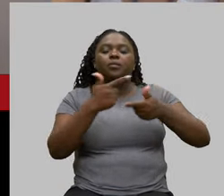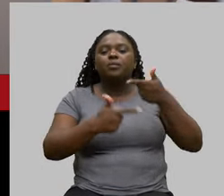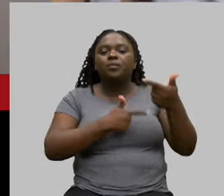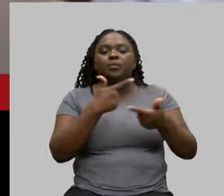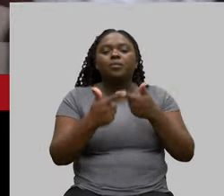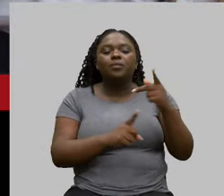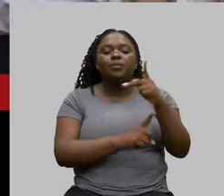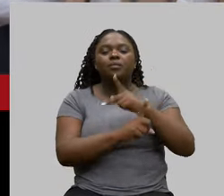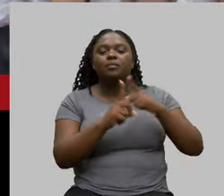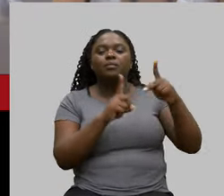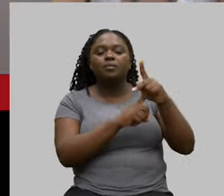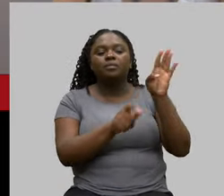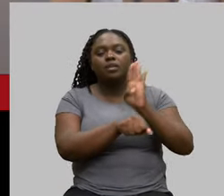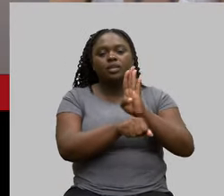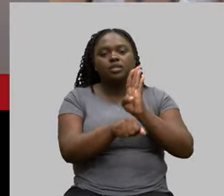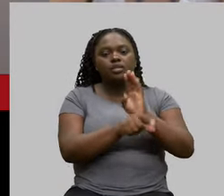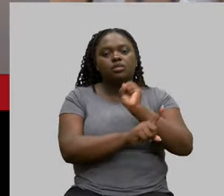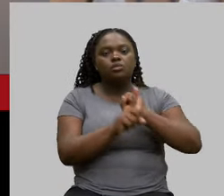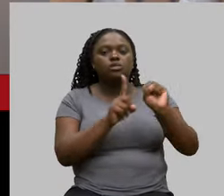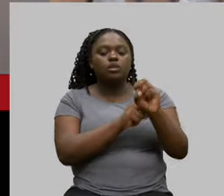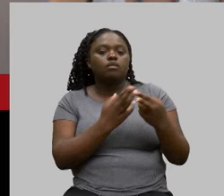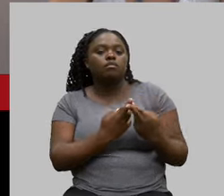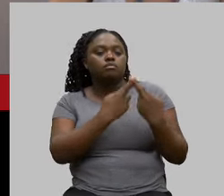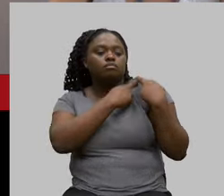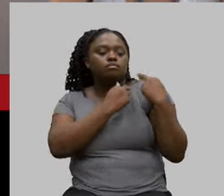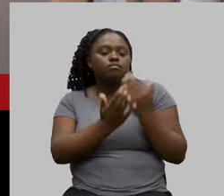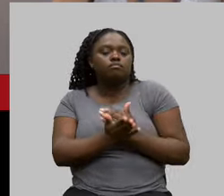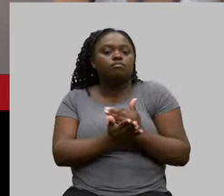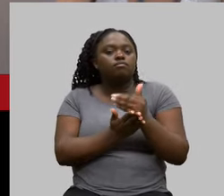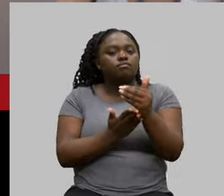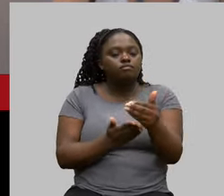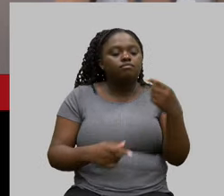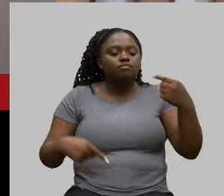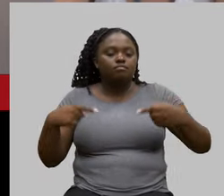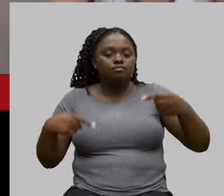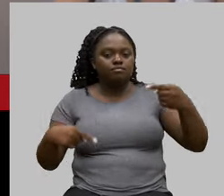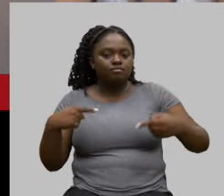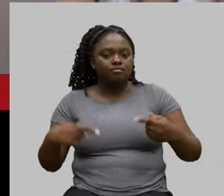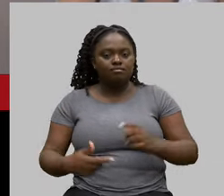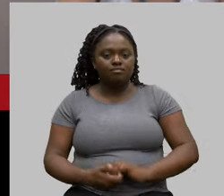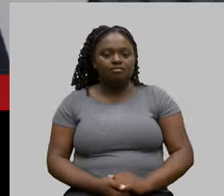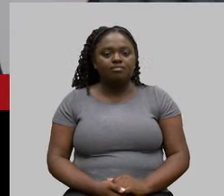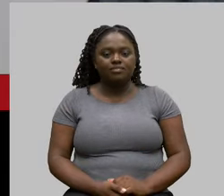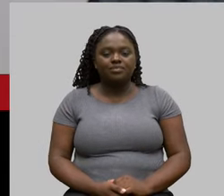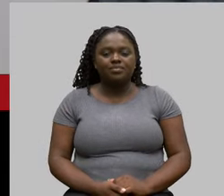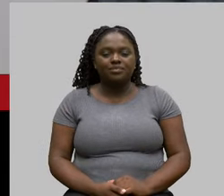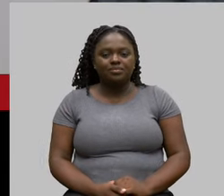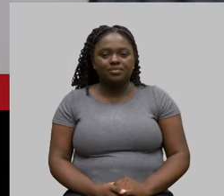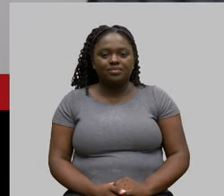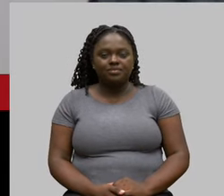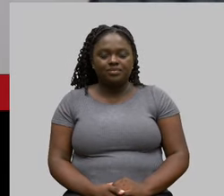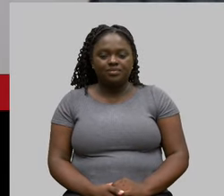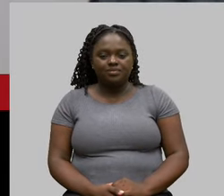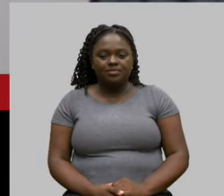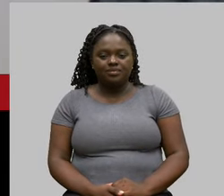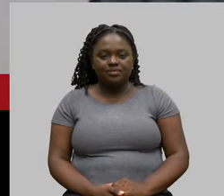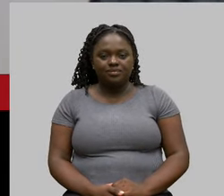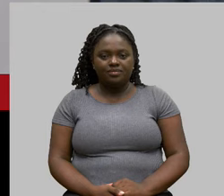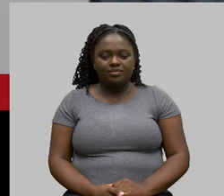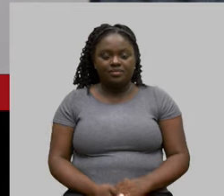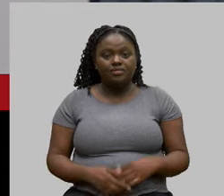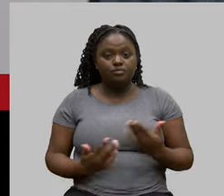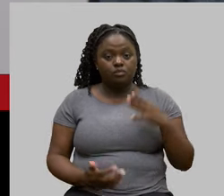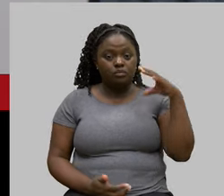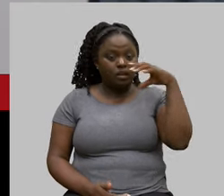Social e autor do requerimento que deu origem a este debate Obrigado eh pessoal uma